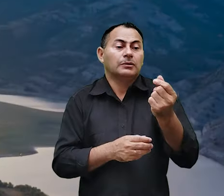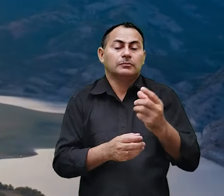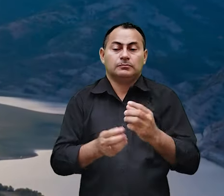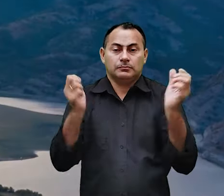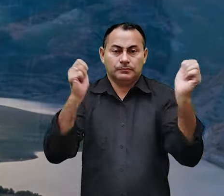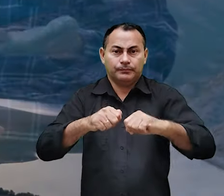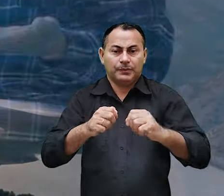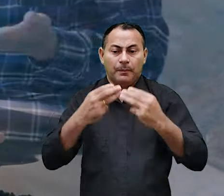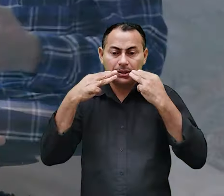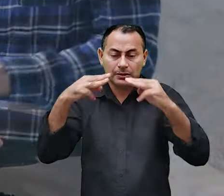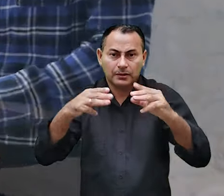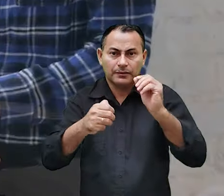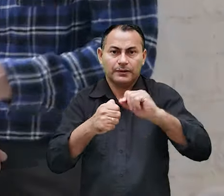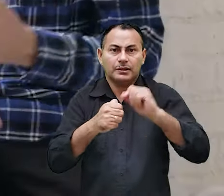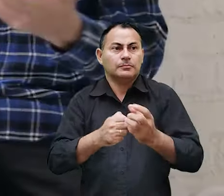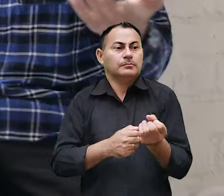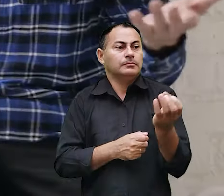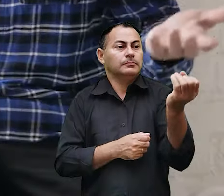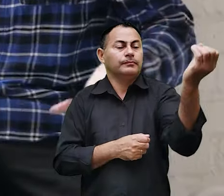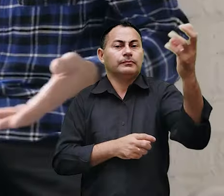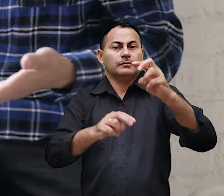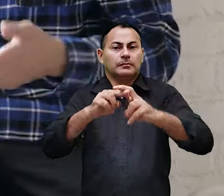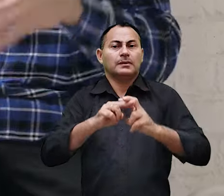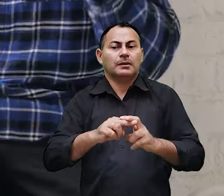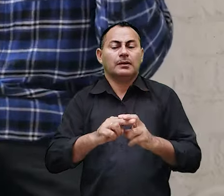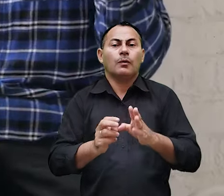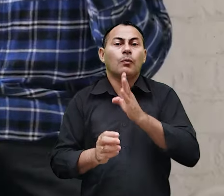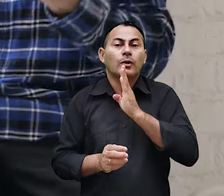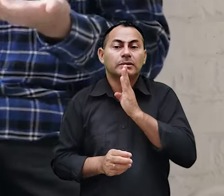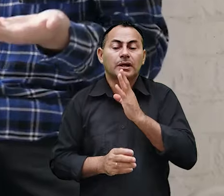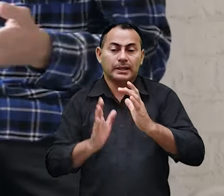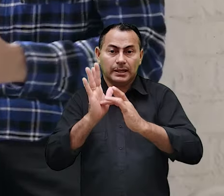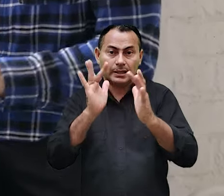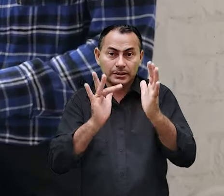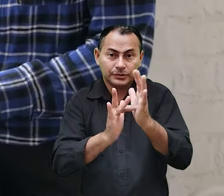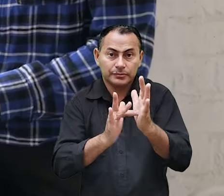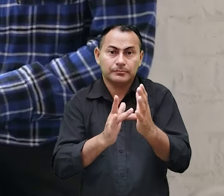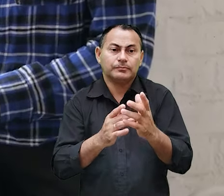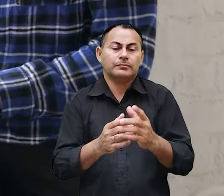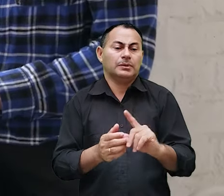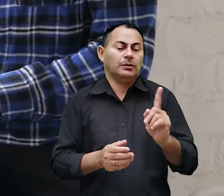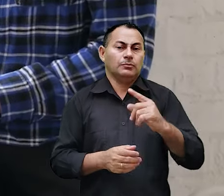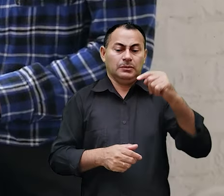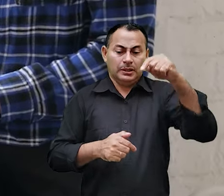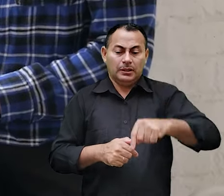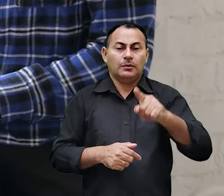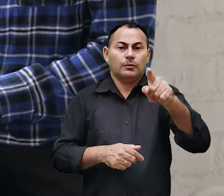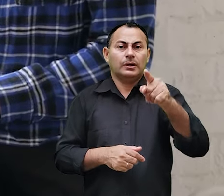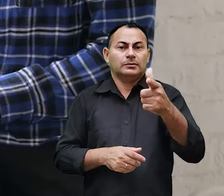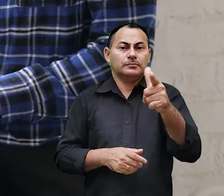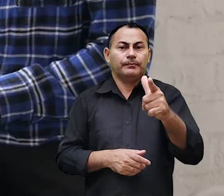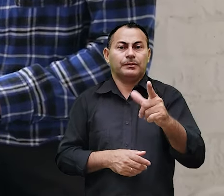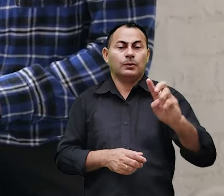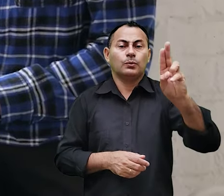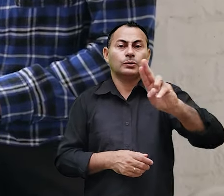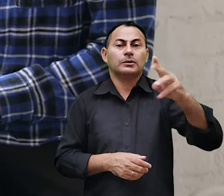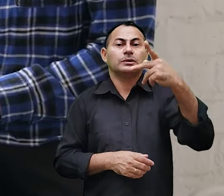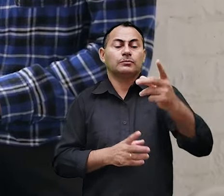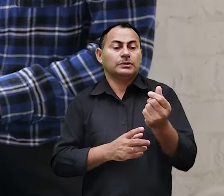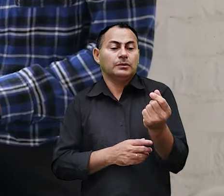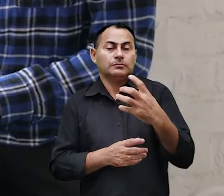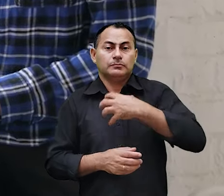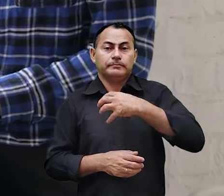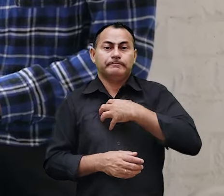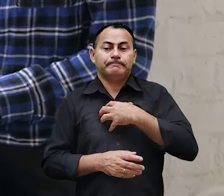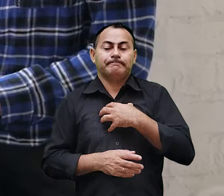missionário. Aquele dinheiro possibilitou que um missionário fizesse uma viagem e através disso eu conhecia Cristo. Eu não estaria aqui se você não